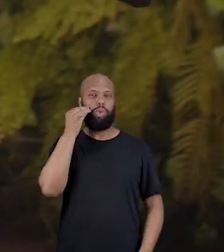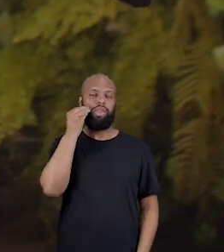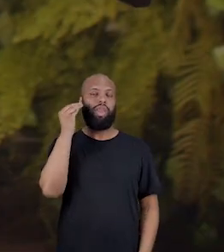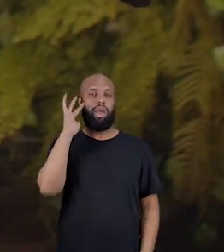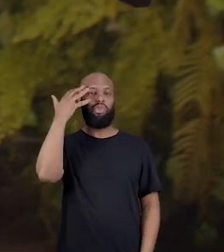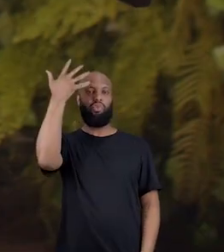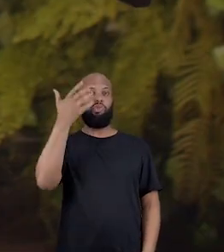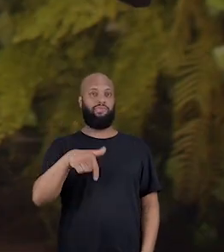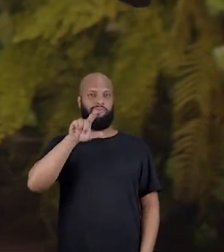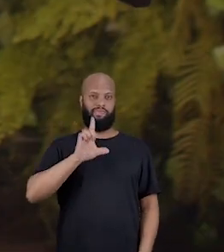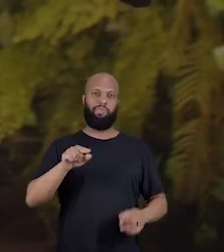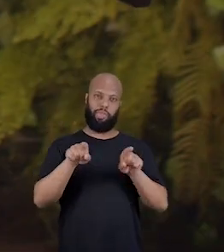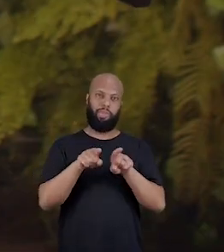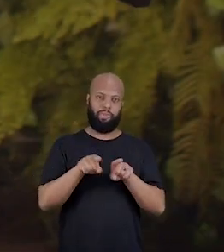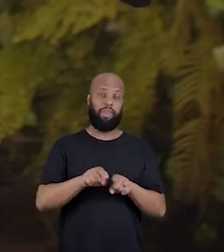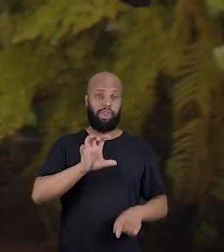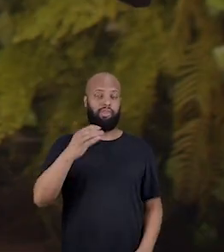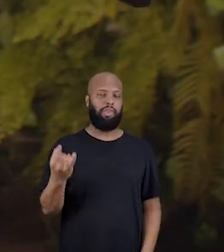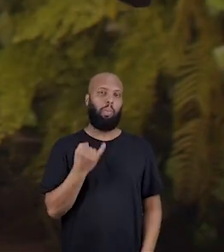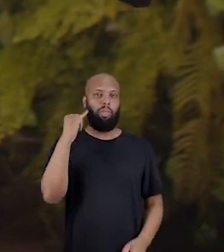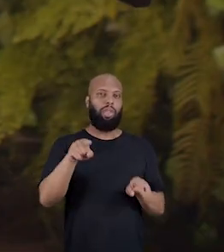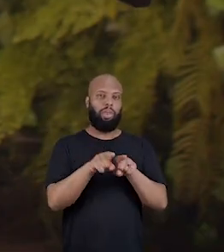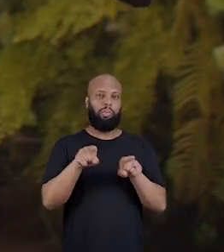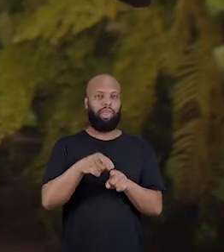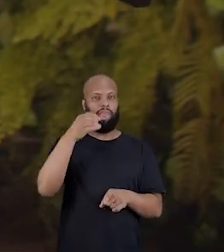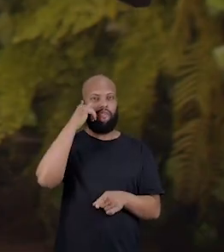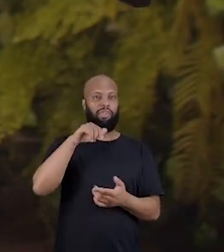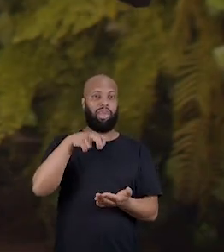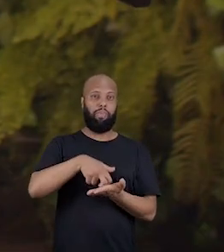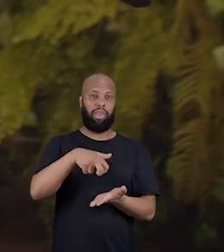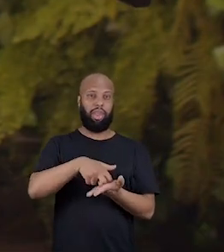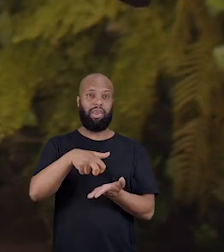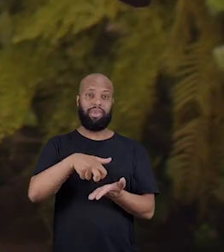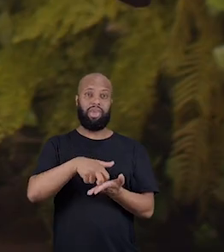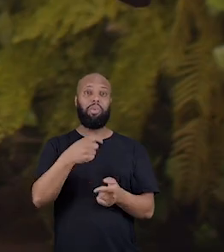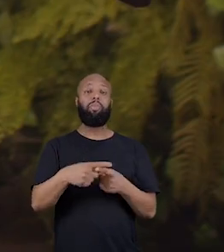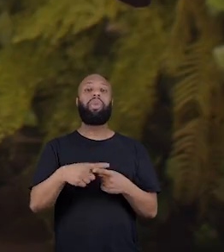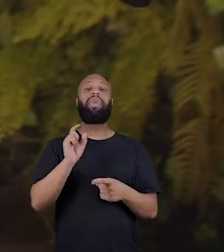resolver e tentar resolver isso o quanto antes. E isso é muito importante, não penalizar, porque às vezes